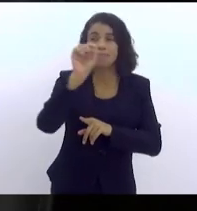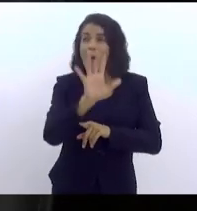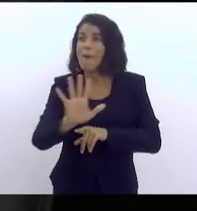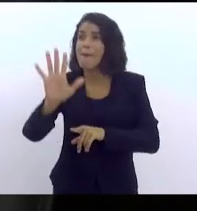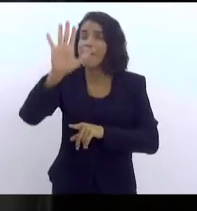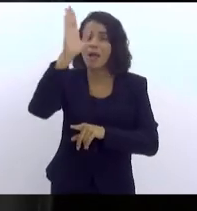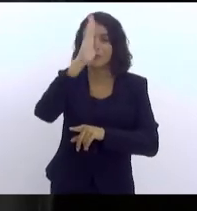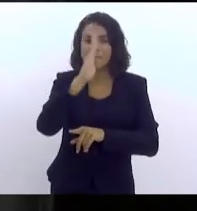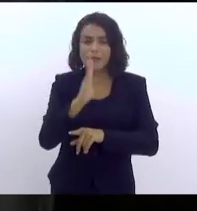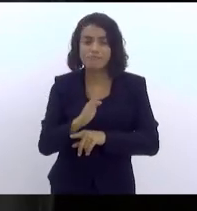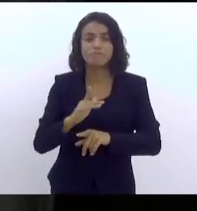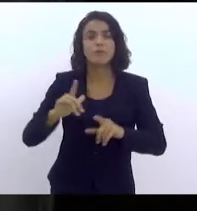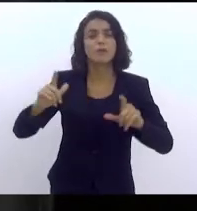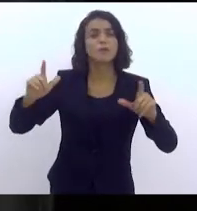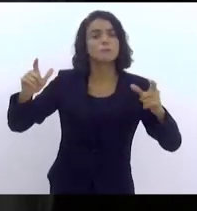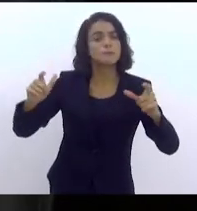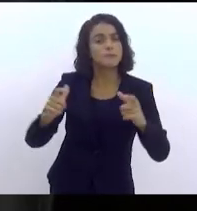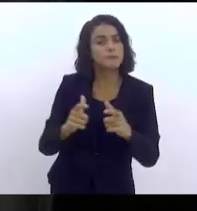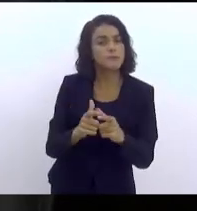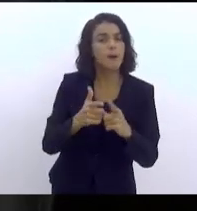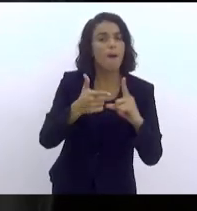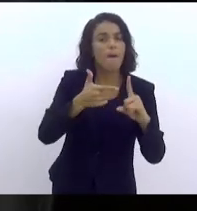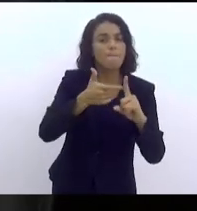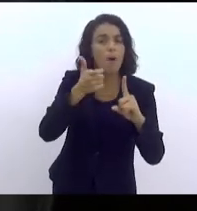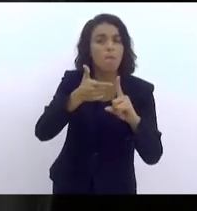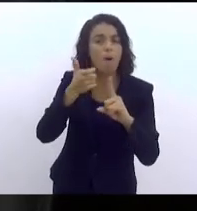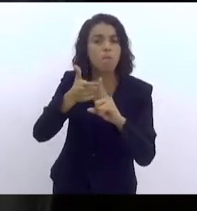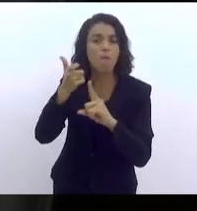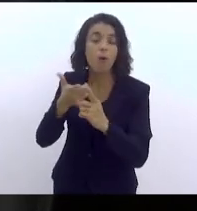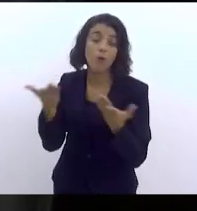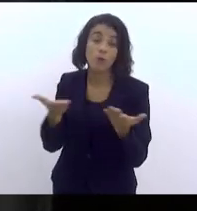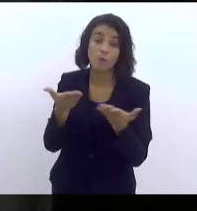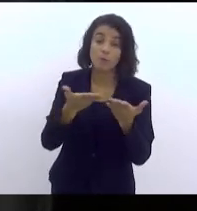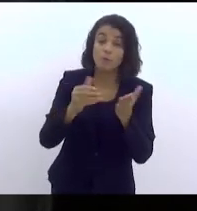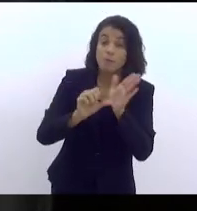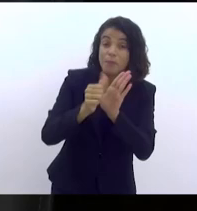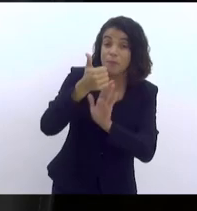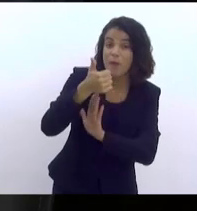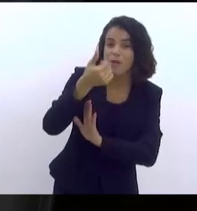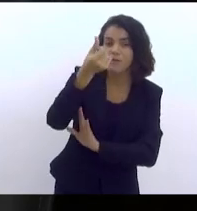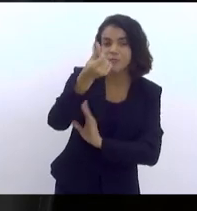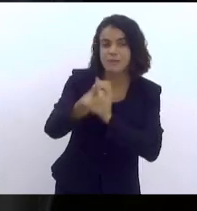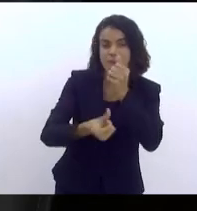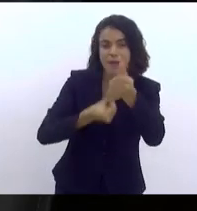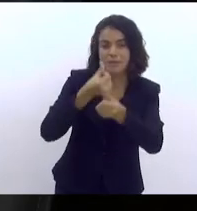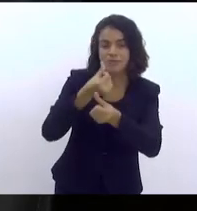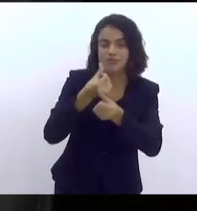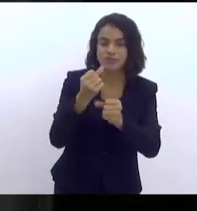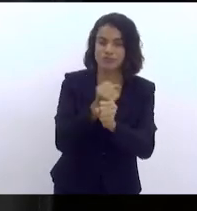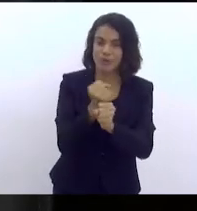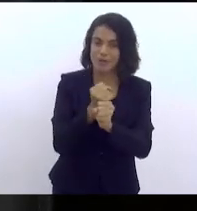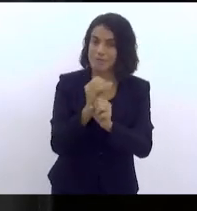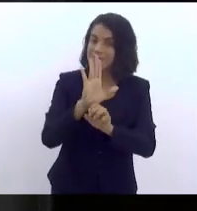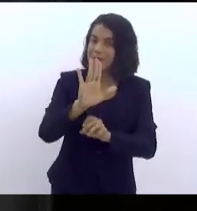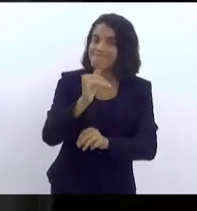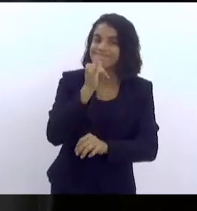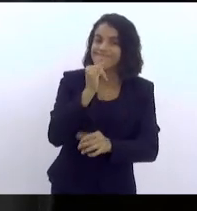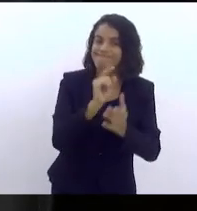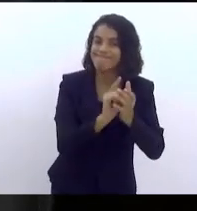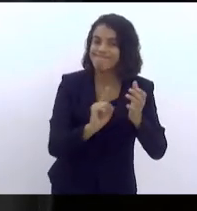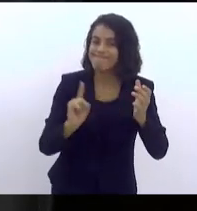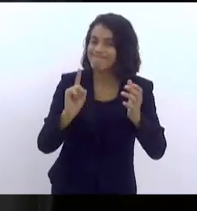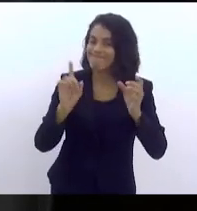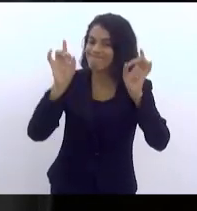tiveram queda nos assassinatos nesse primeiro semestre de 2013 com exceção do sudeste